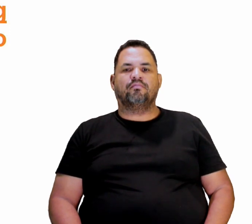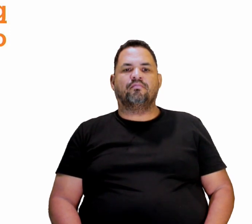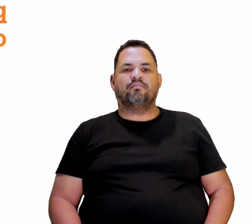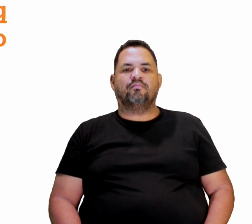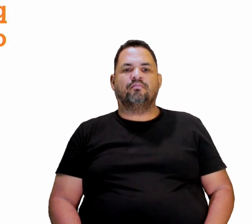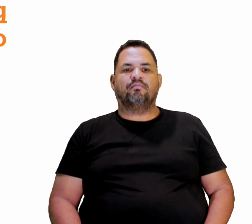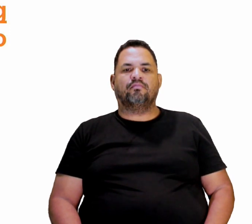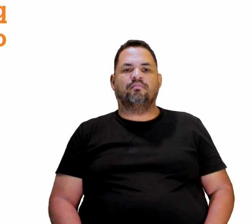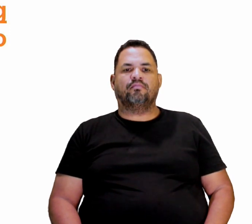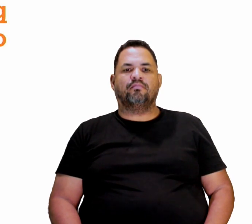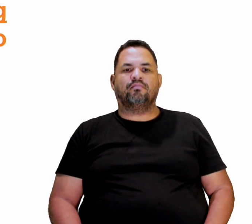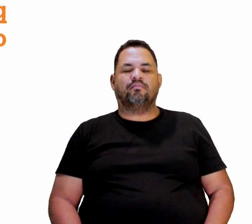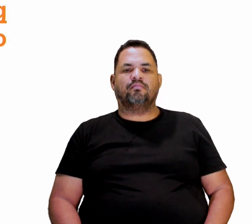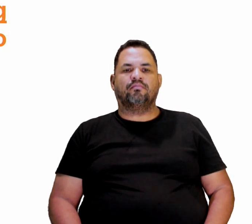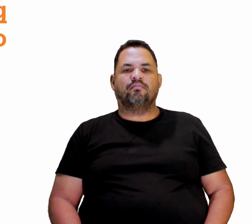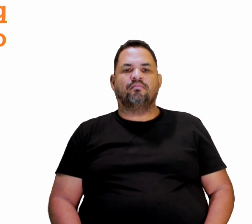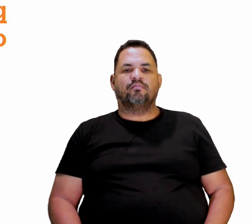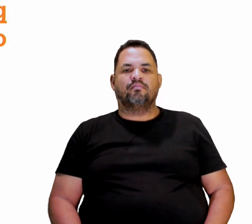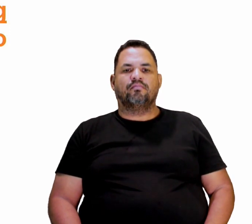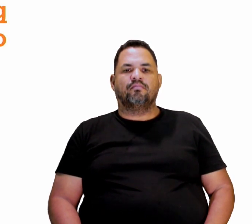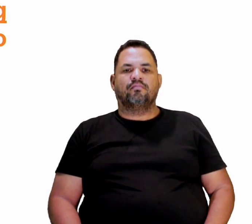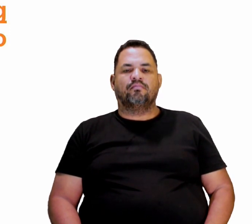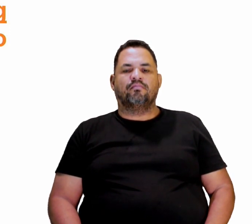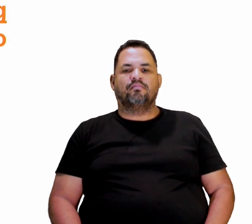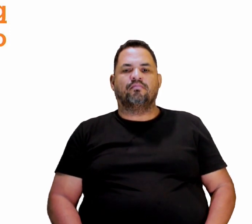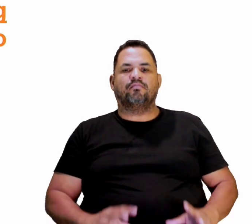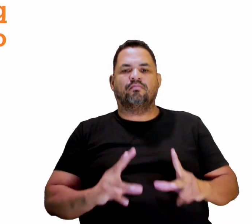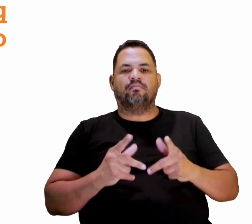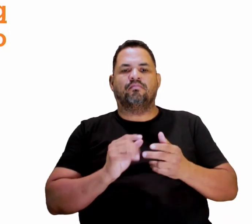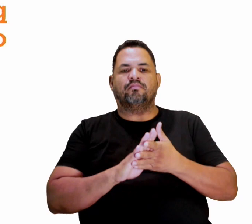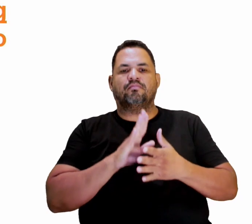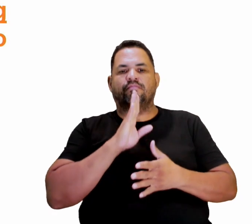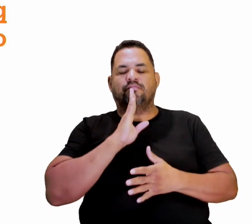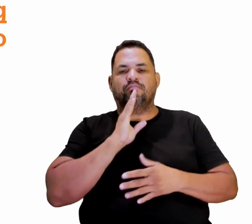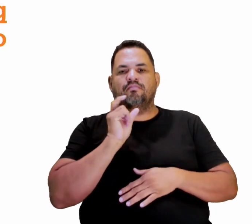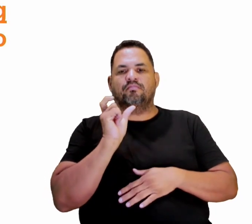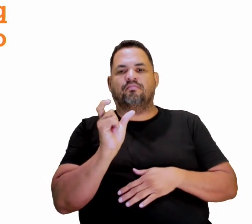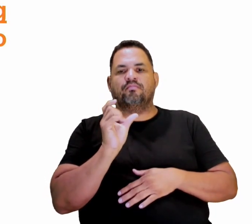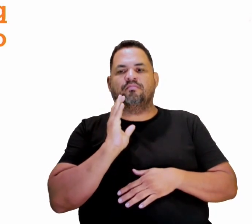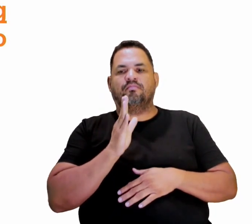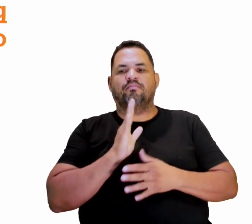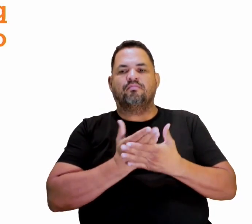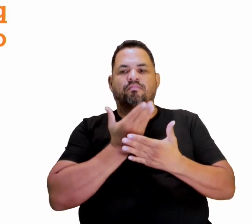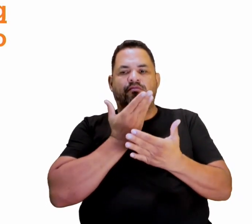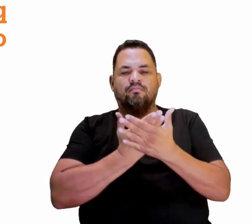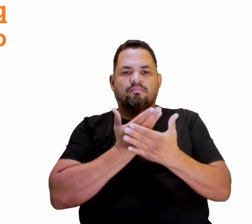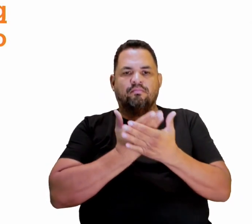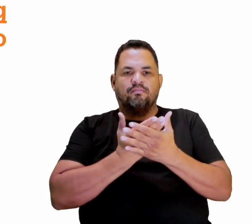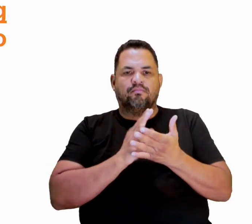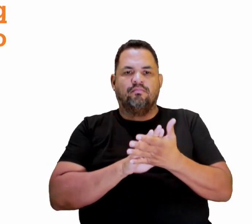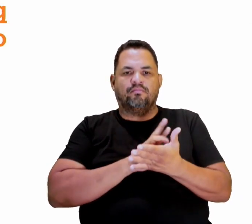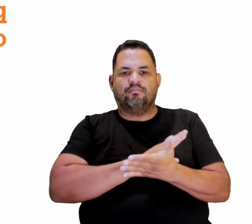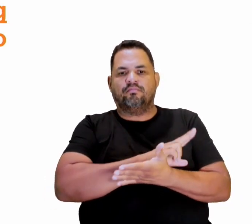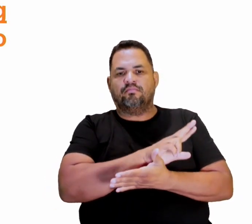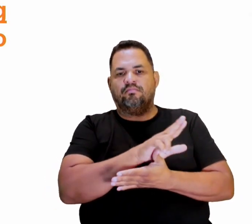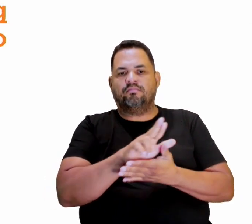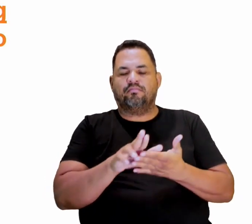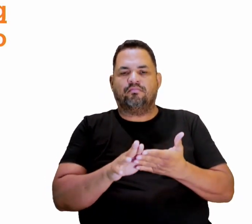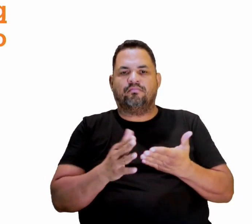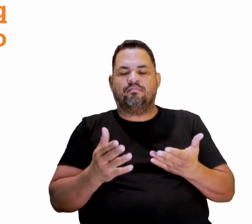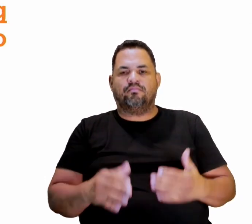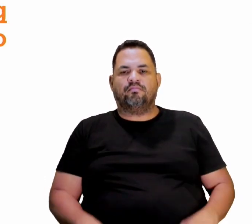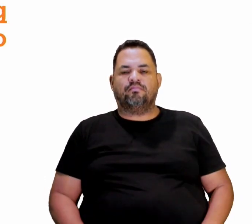o Tobi todo mundo tá reconhecendo essa palavrinha porque já estudou várias e várias vezes